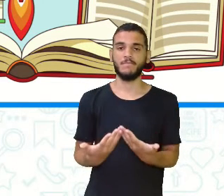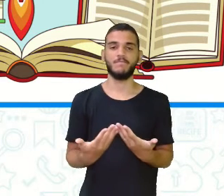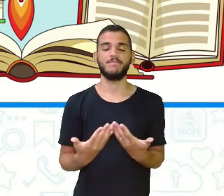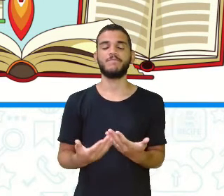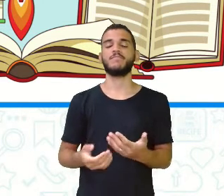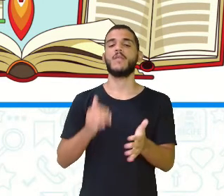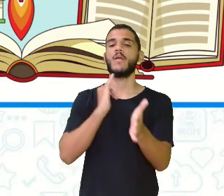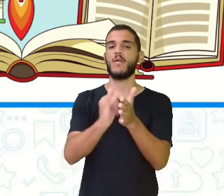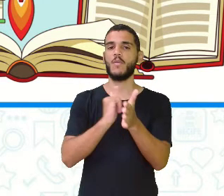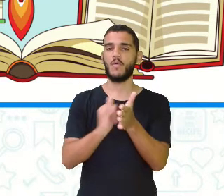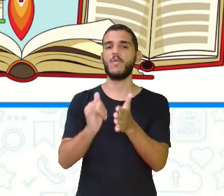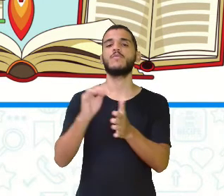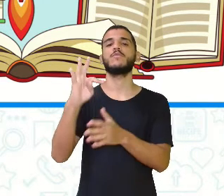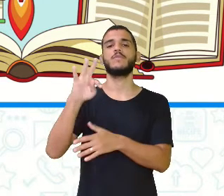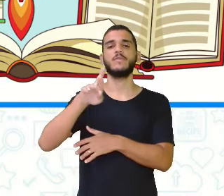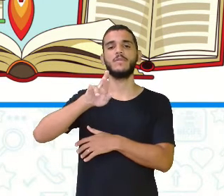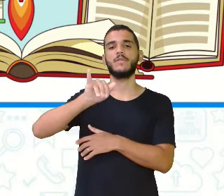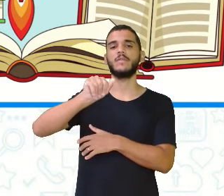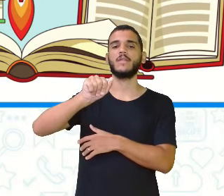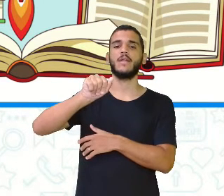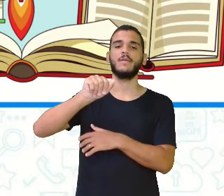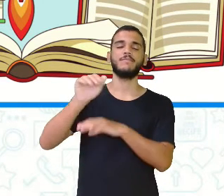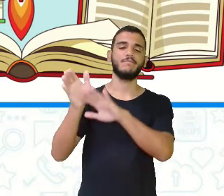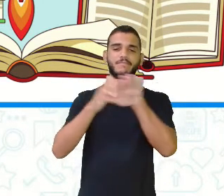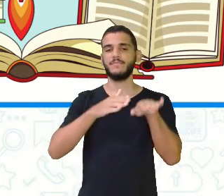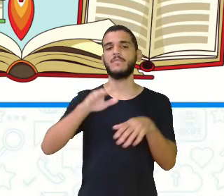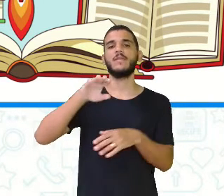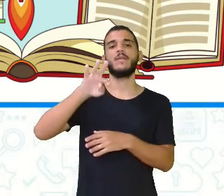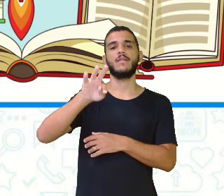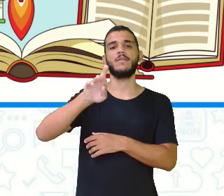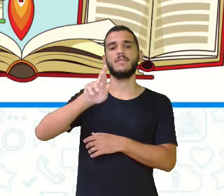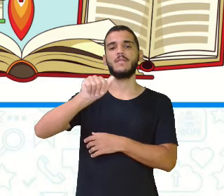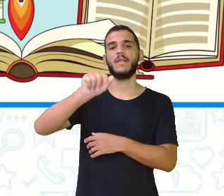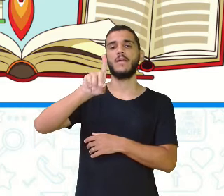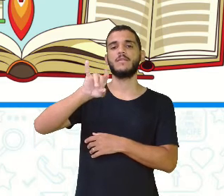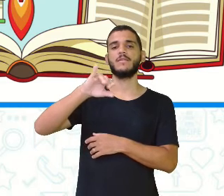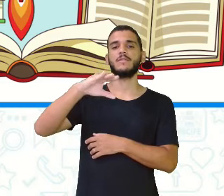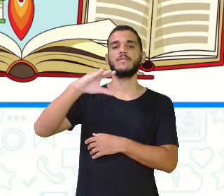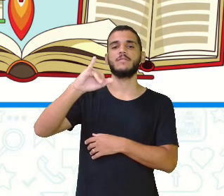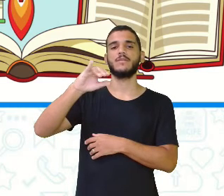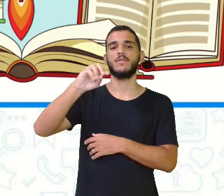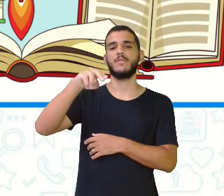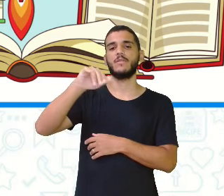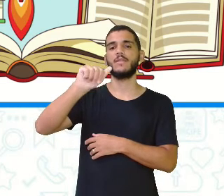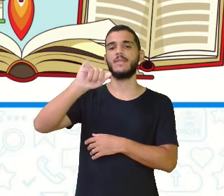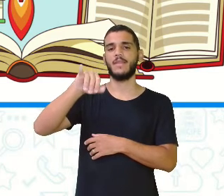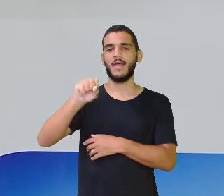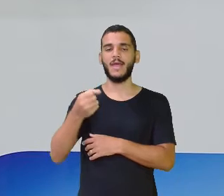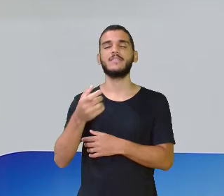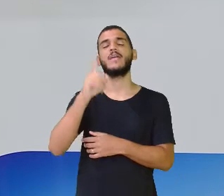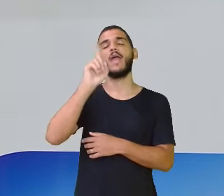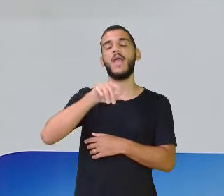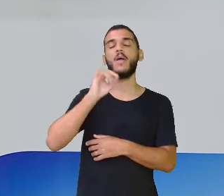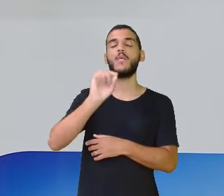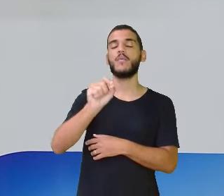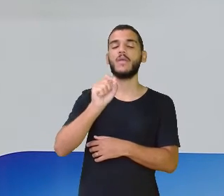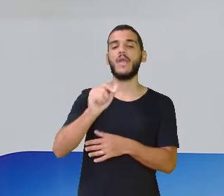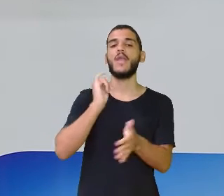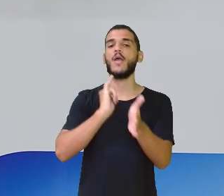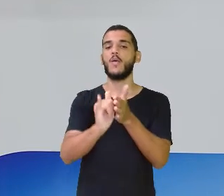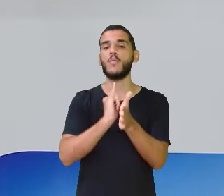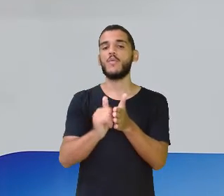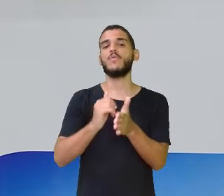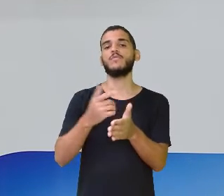são aqueles que narram histórias transmitidas de uma geração para outra. Você que me acompanha aqui sempre já sabe o